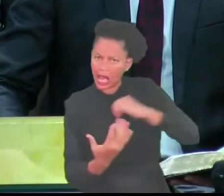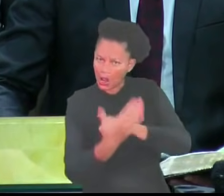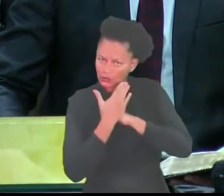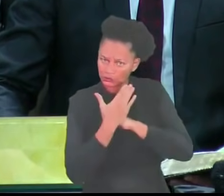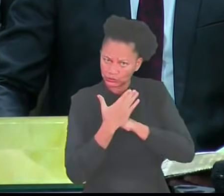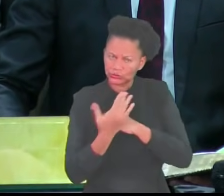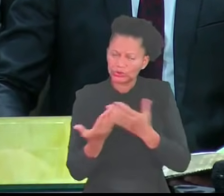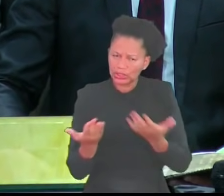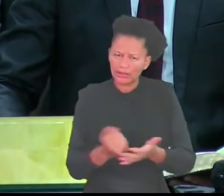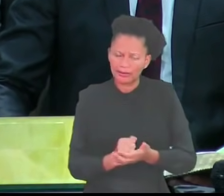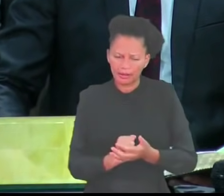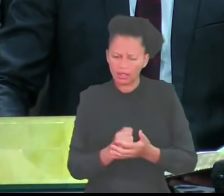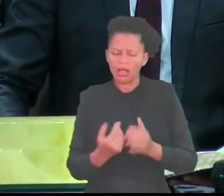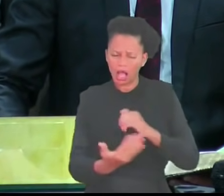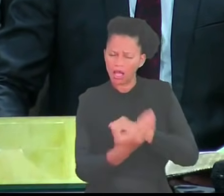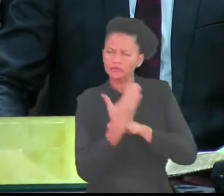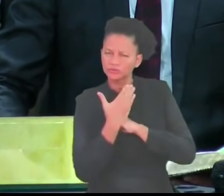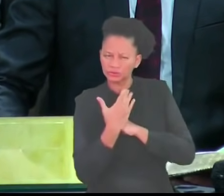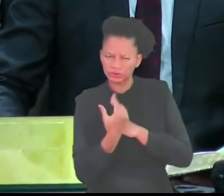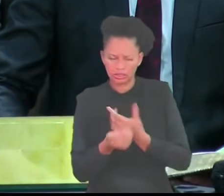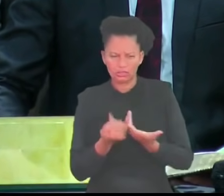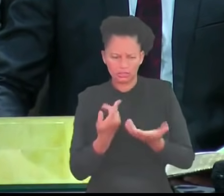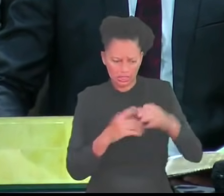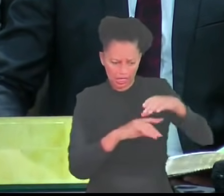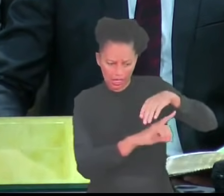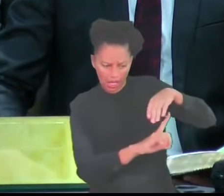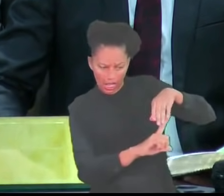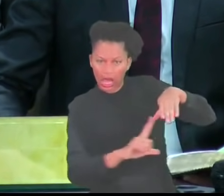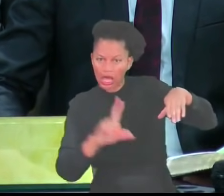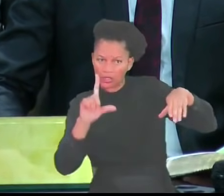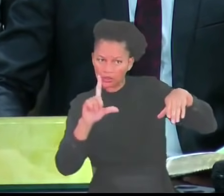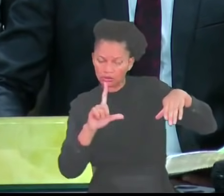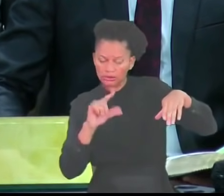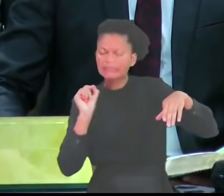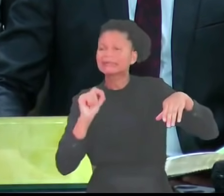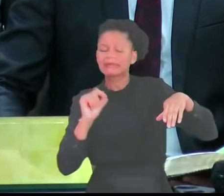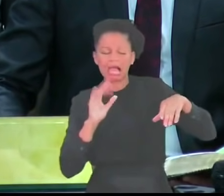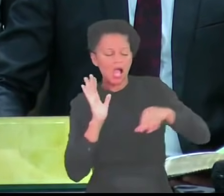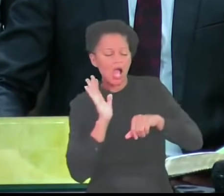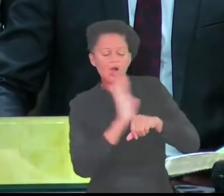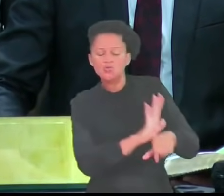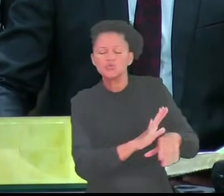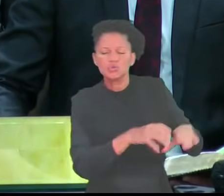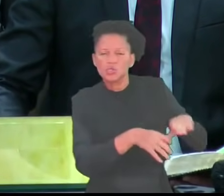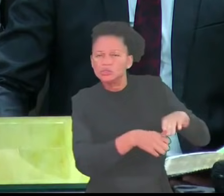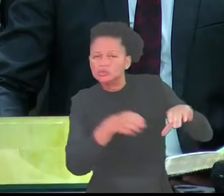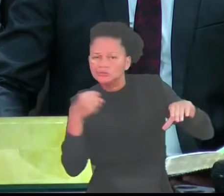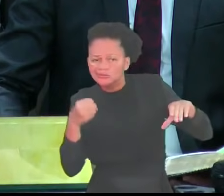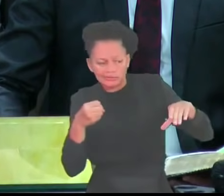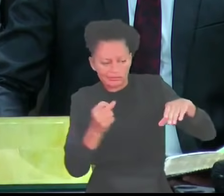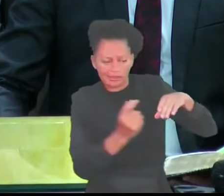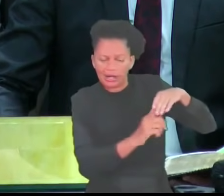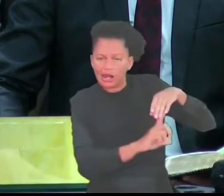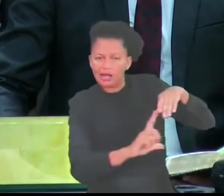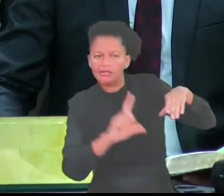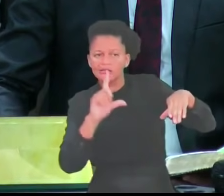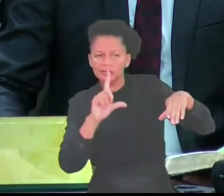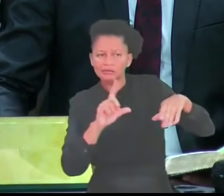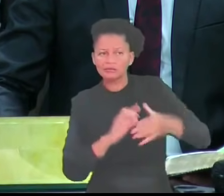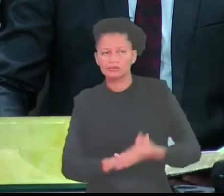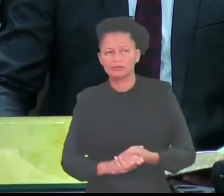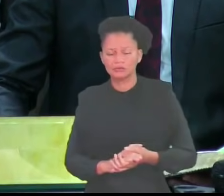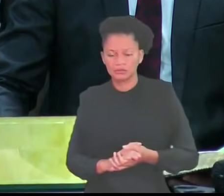ajude a editar do texto. Lázaro saiu do túmulo. Quem foi que tirou Lázaro do túmulo? Quem foi que tirou Lázaro do túmulo?